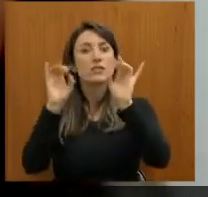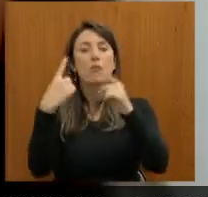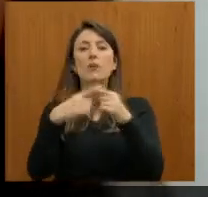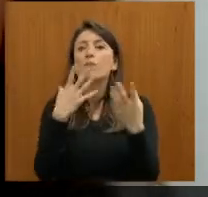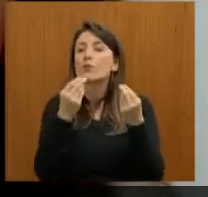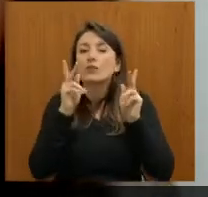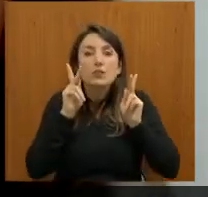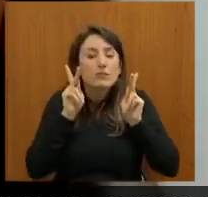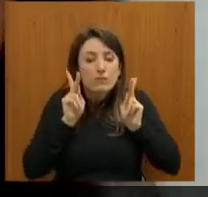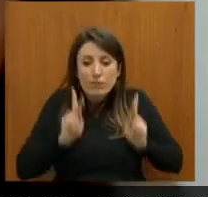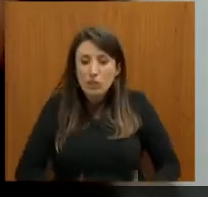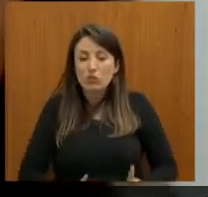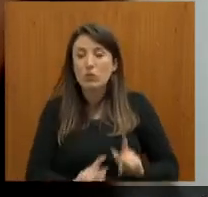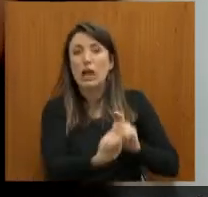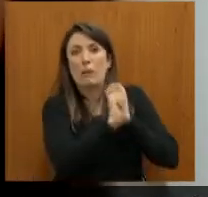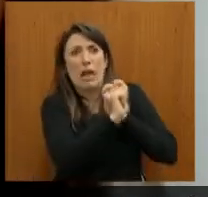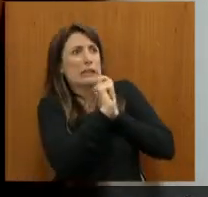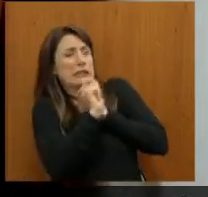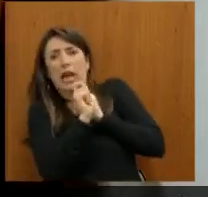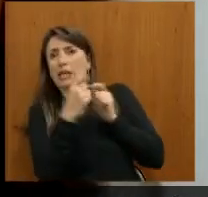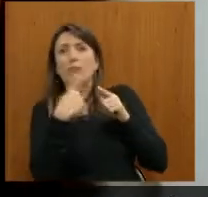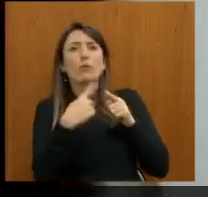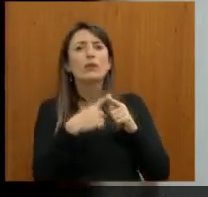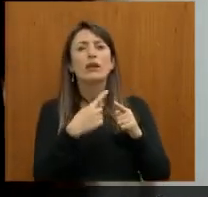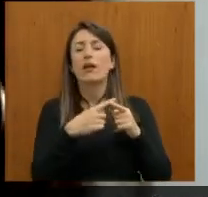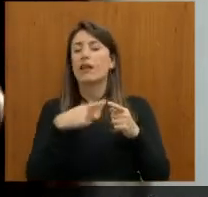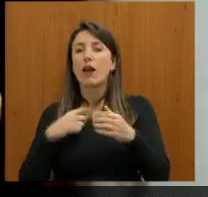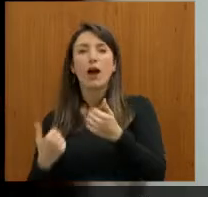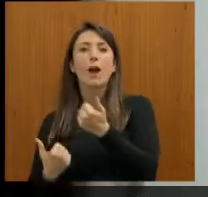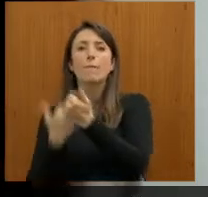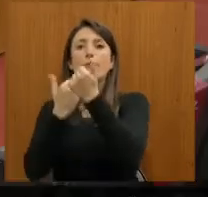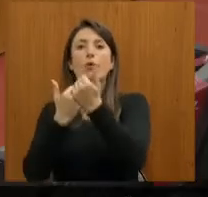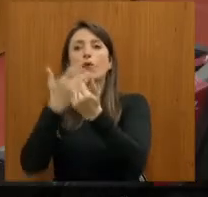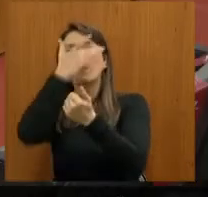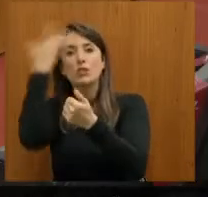Por que apoiam vítimas de violência doméstica